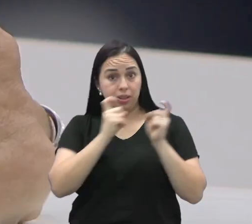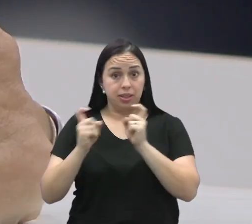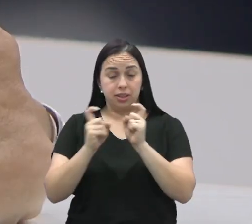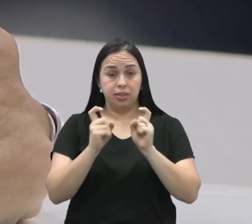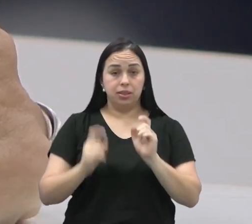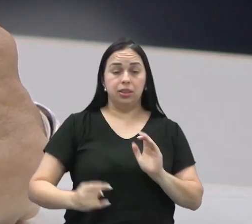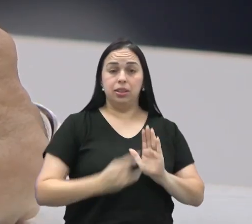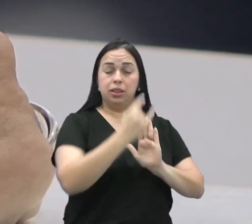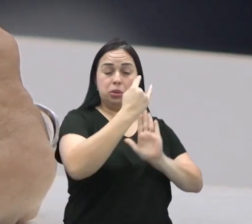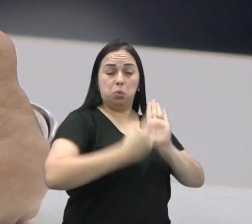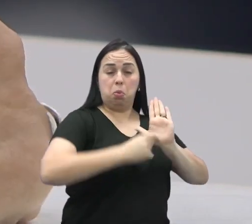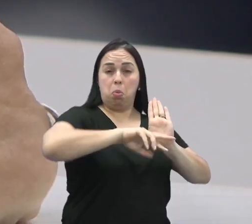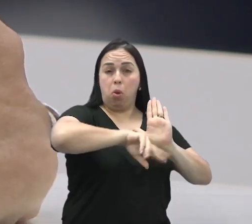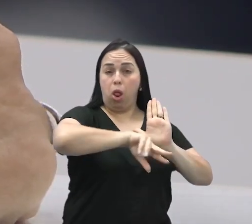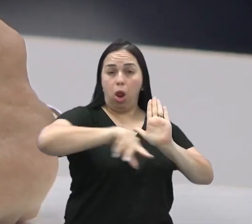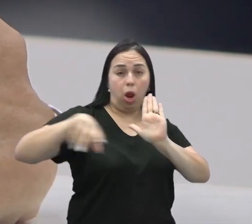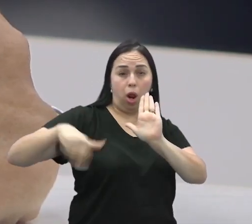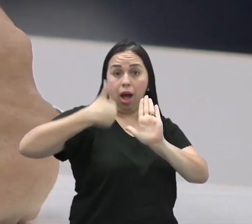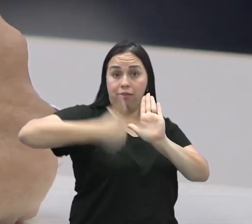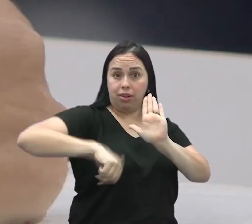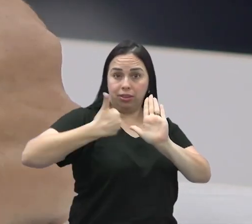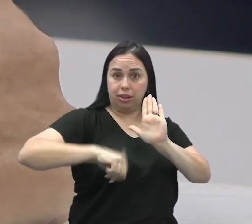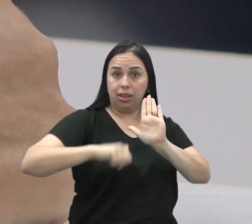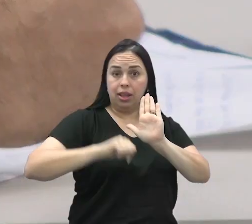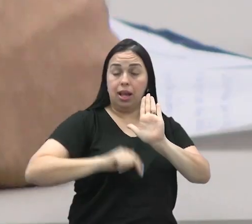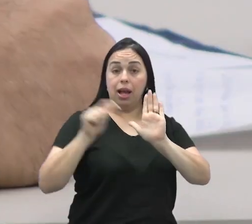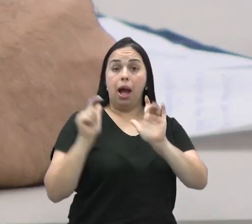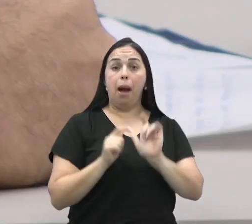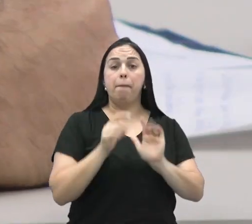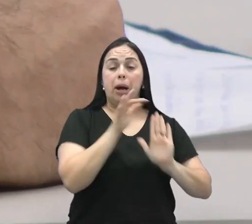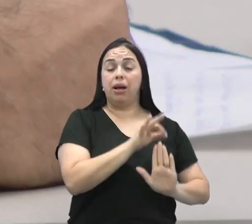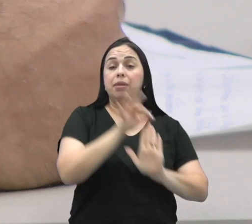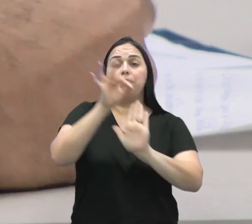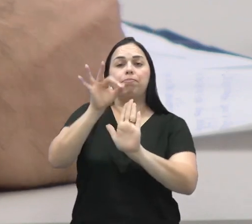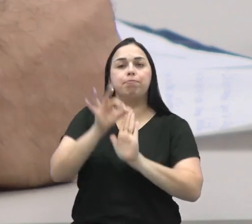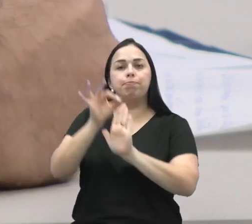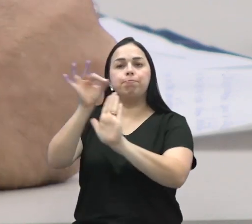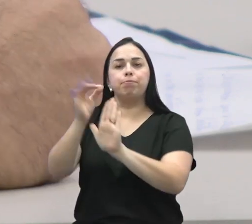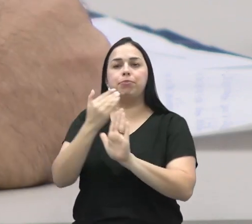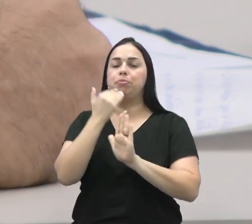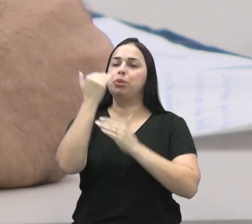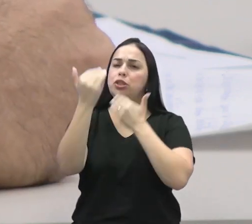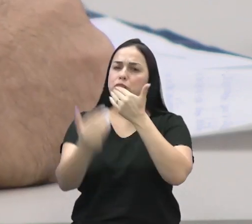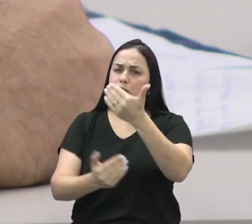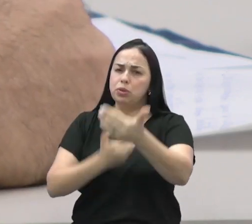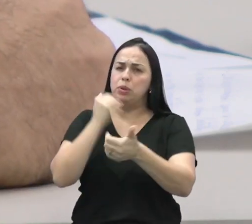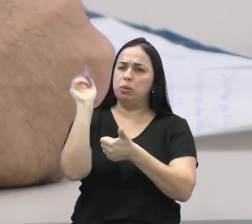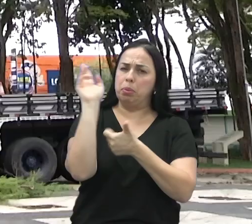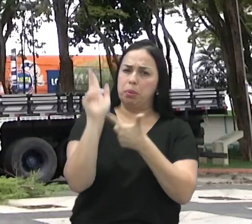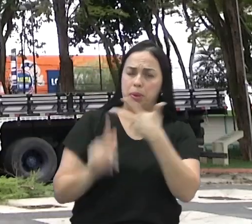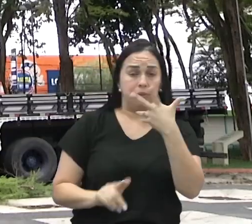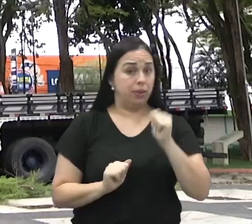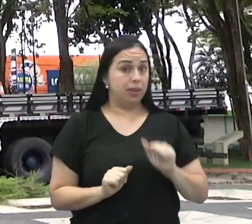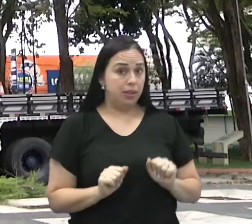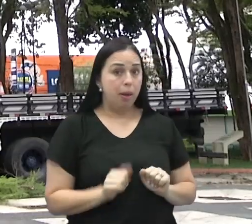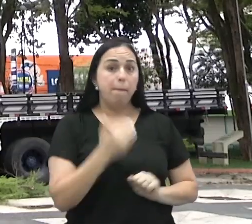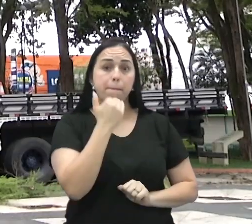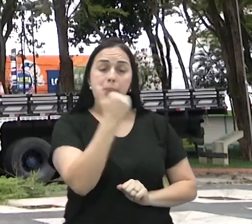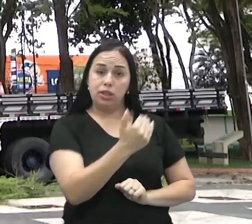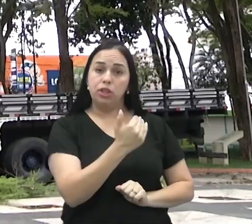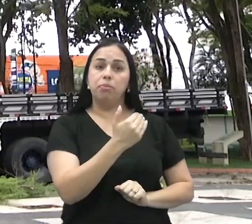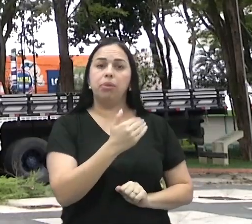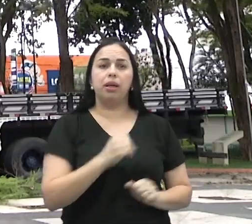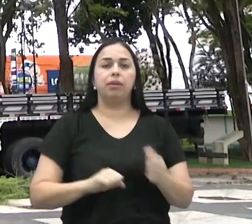a apreciação de diversos documentos, a maior parte indicações e requerimentos com pedidos diversos. Eram solicitações